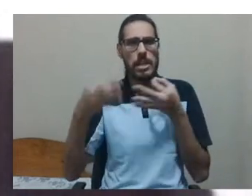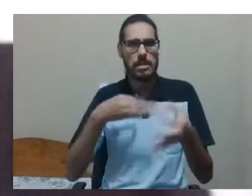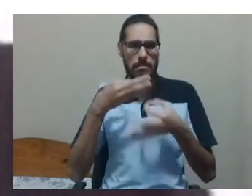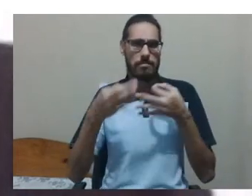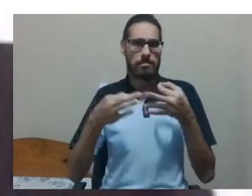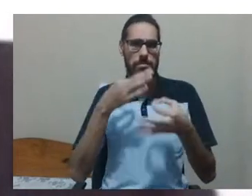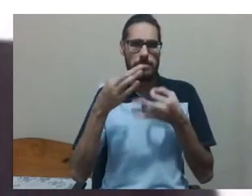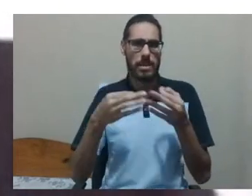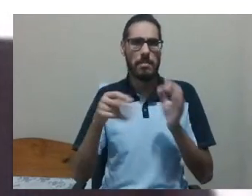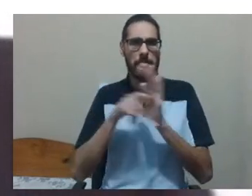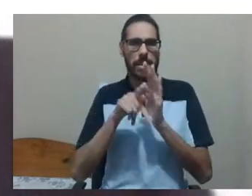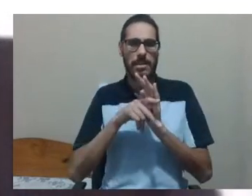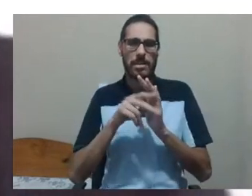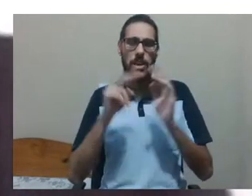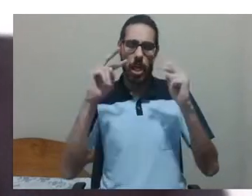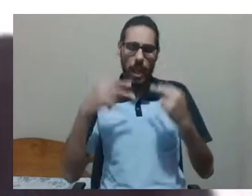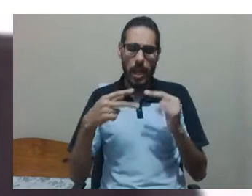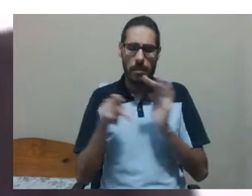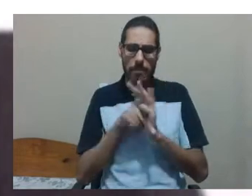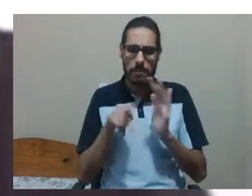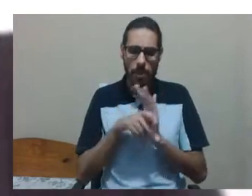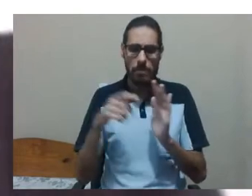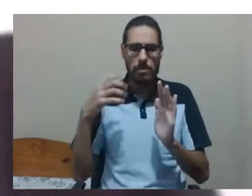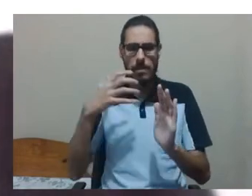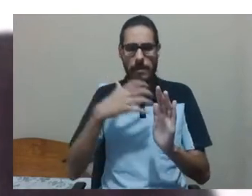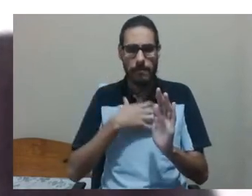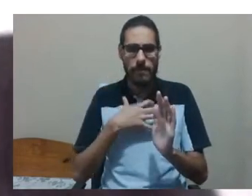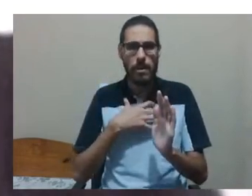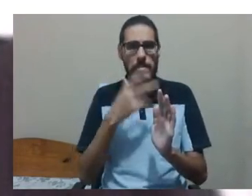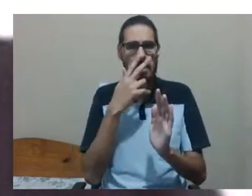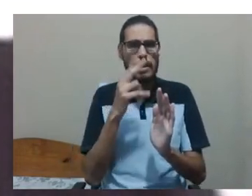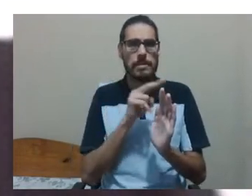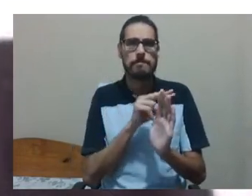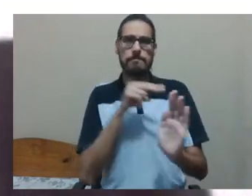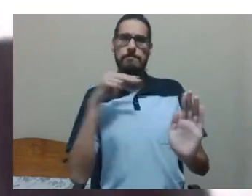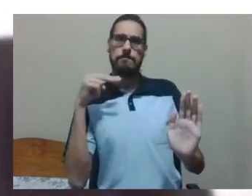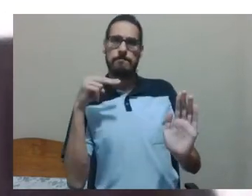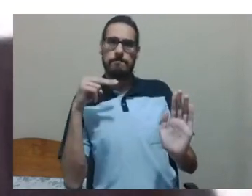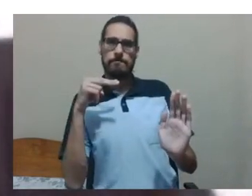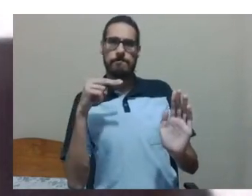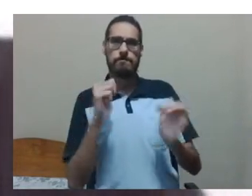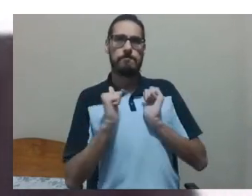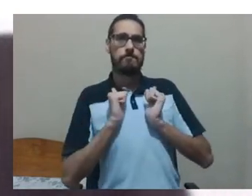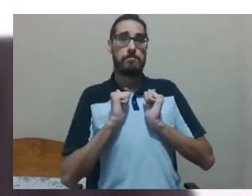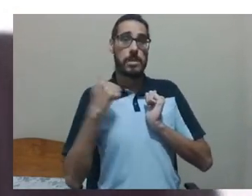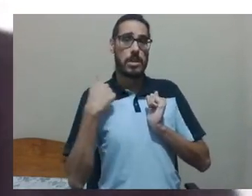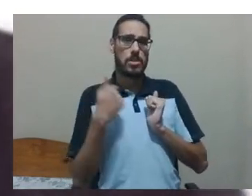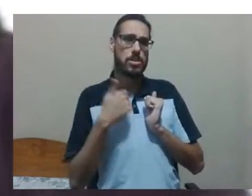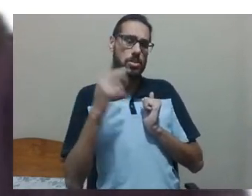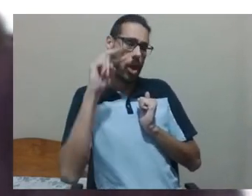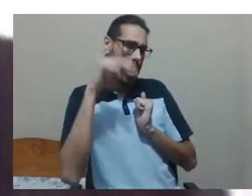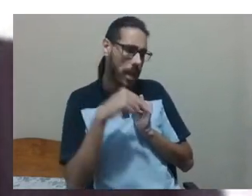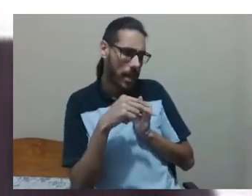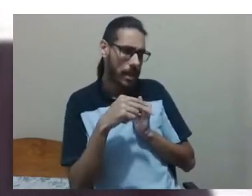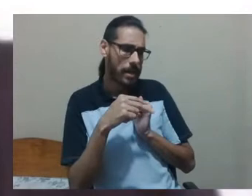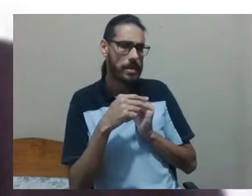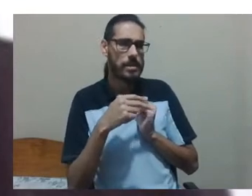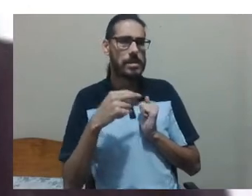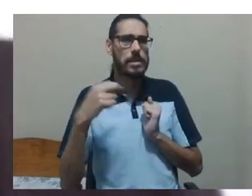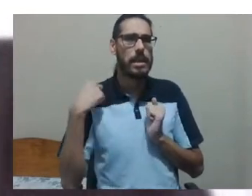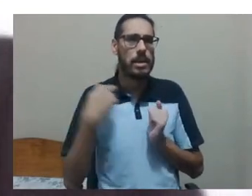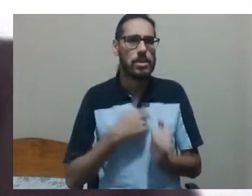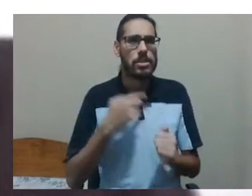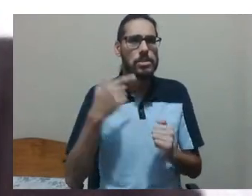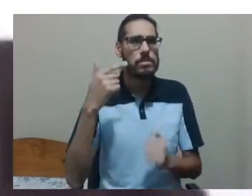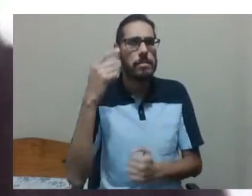ver a comunidade friamente, de forma pragmática, ok? E tentar, não sei a palavra certa, regular de alguma